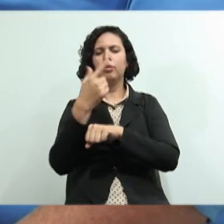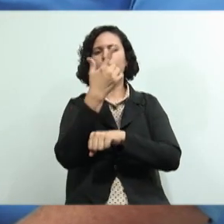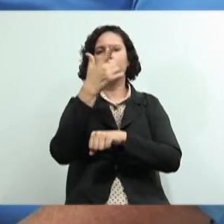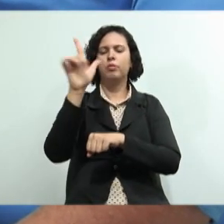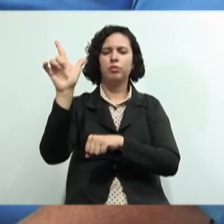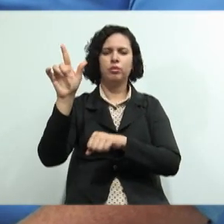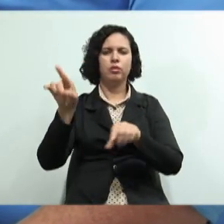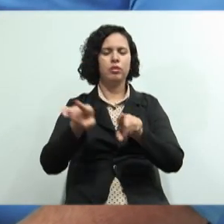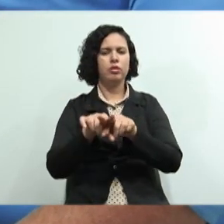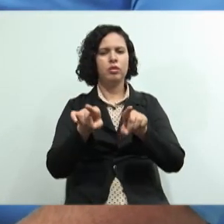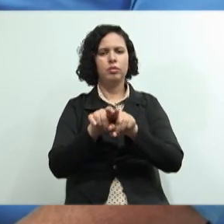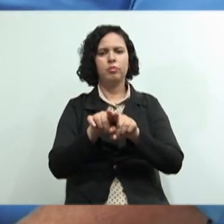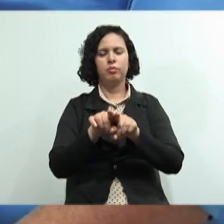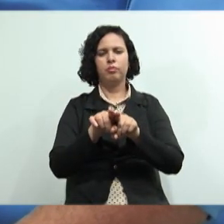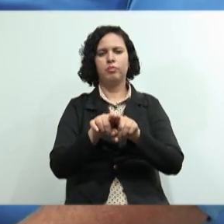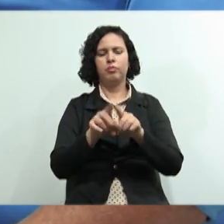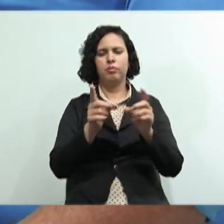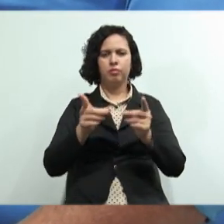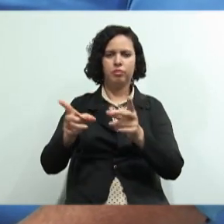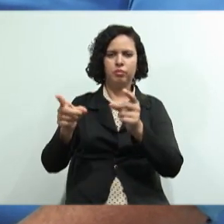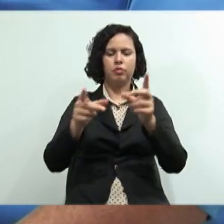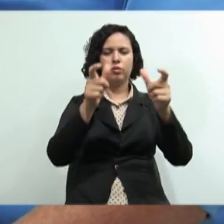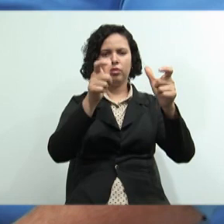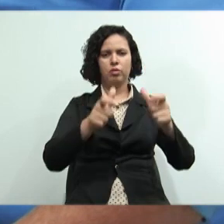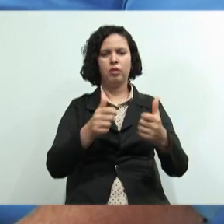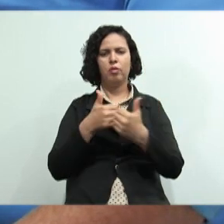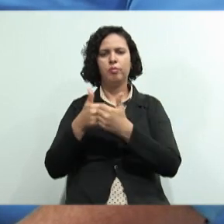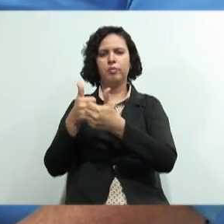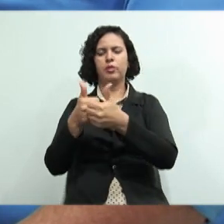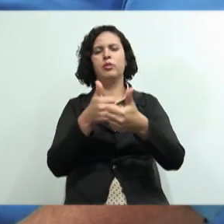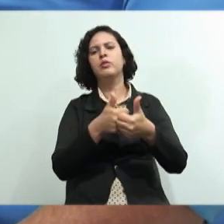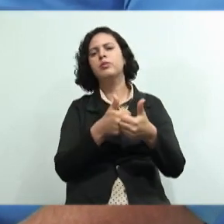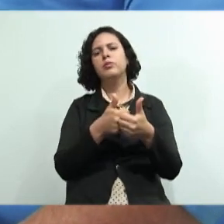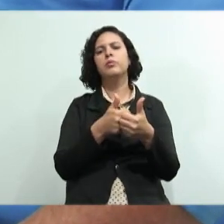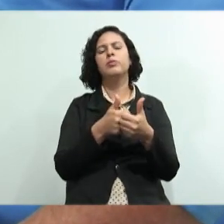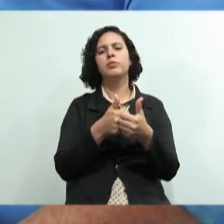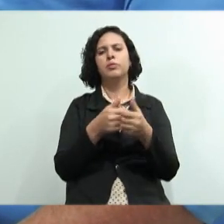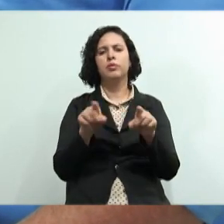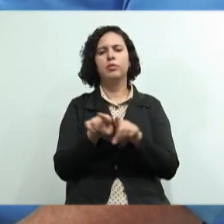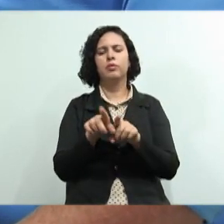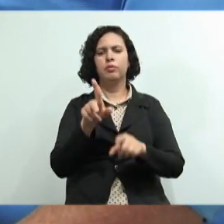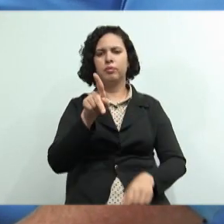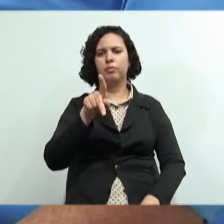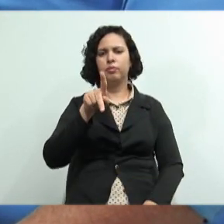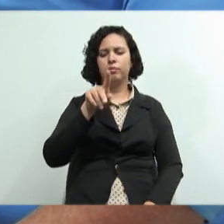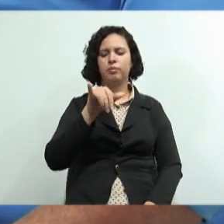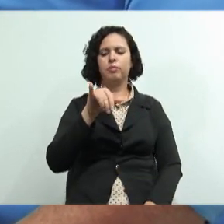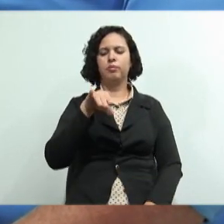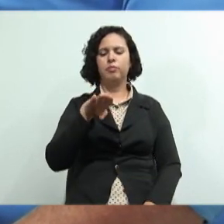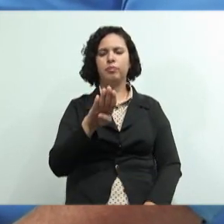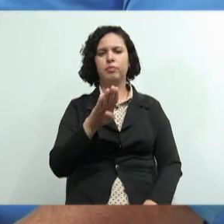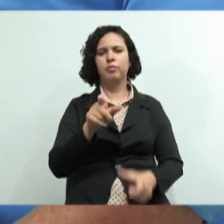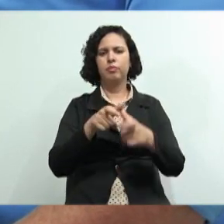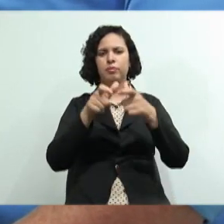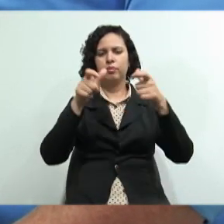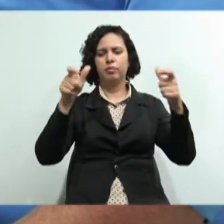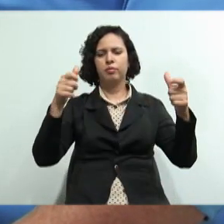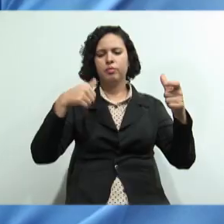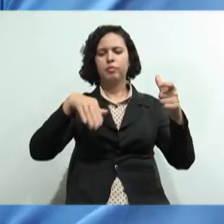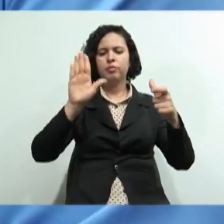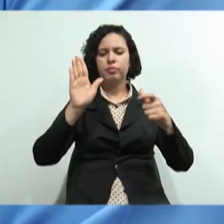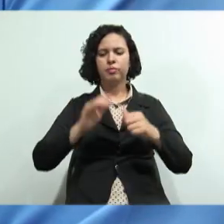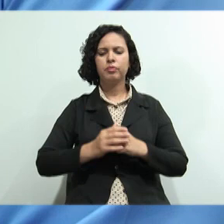inserida na localidade, ela traz a economia e o PIB cresce cada vez